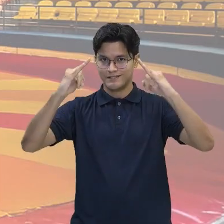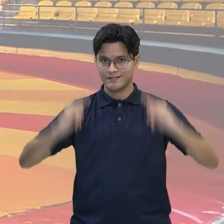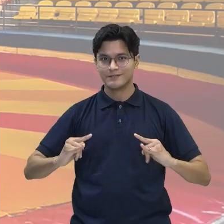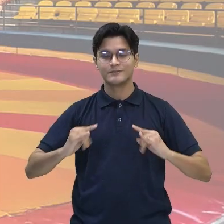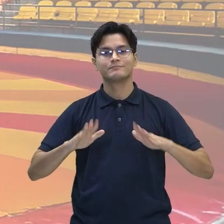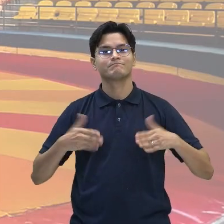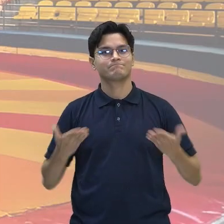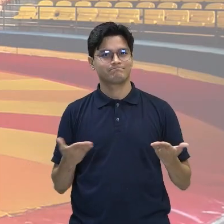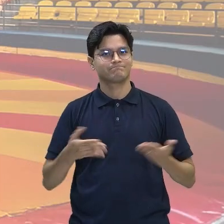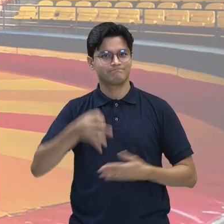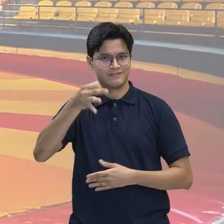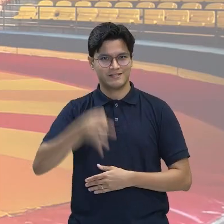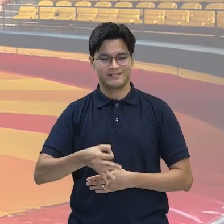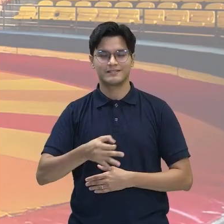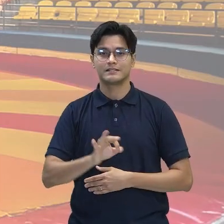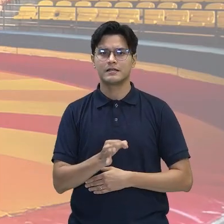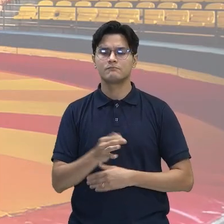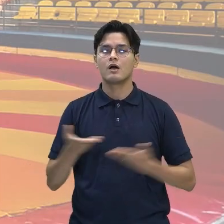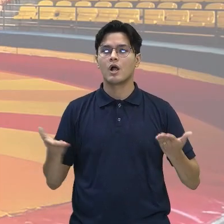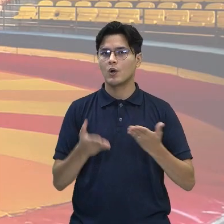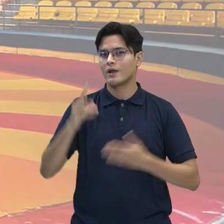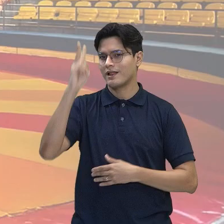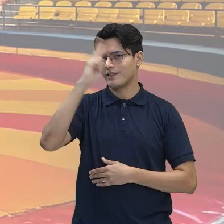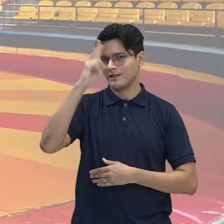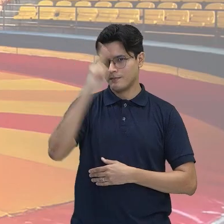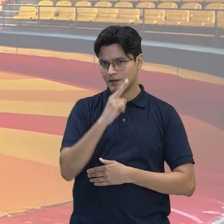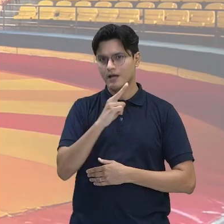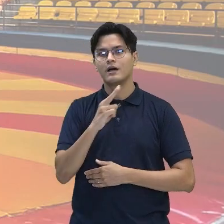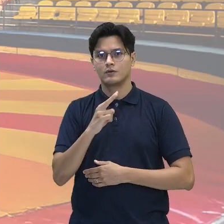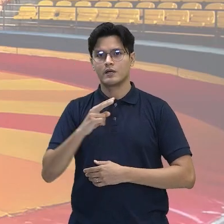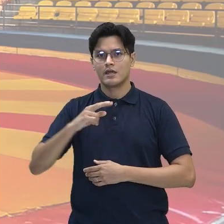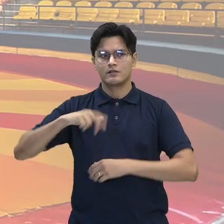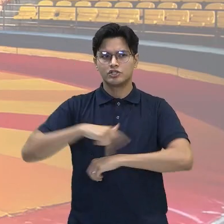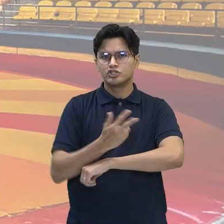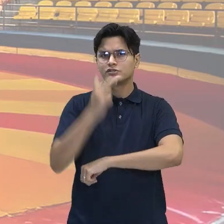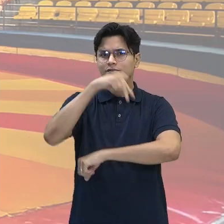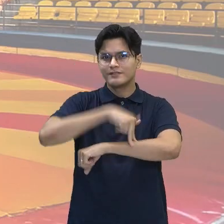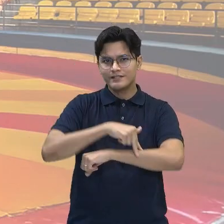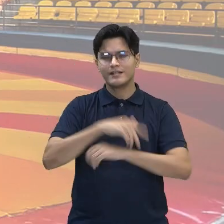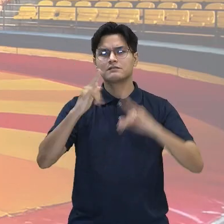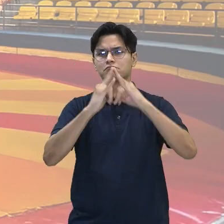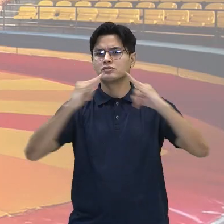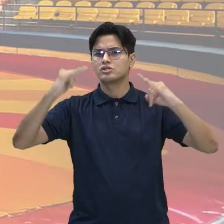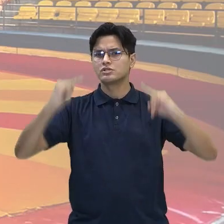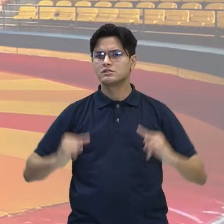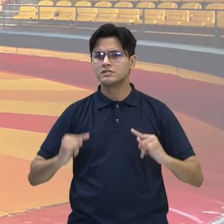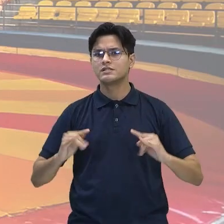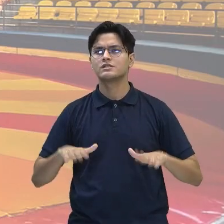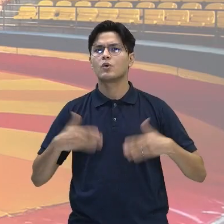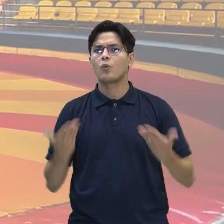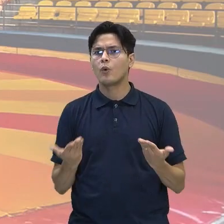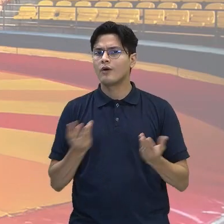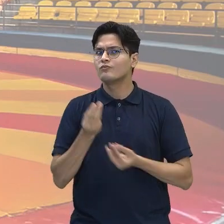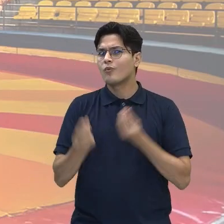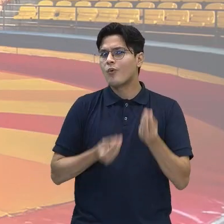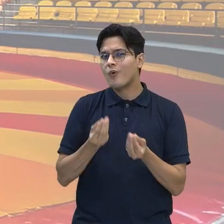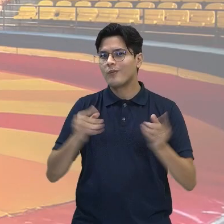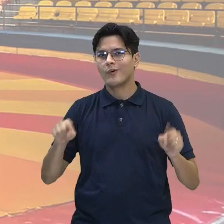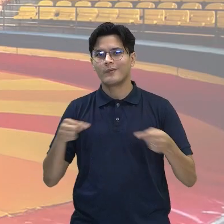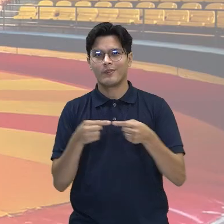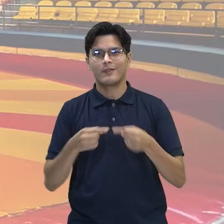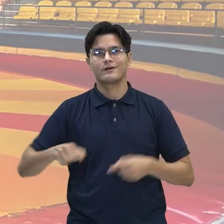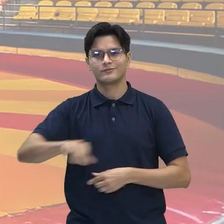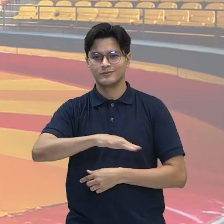Vamos relembrar um pouquinho do que é a ginástica circense e qual é a relação que ela tem com esse espaço. Então,